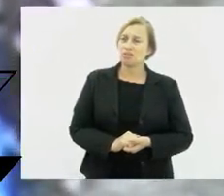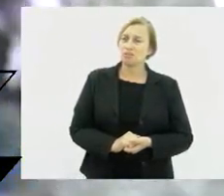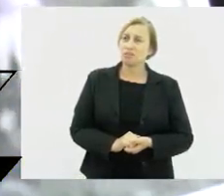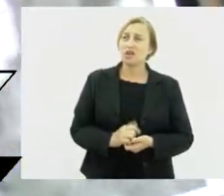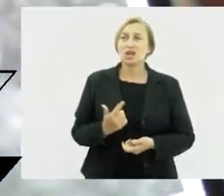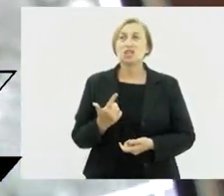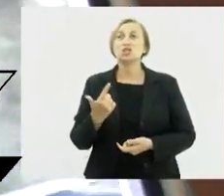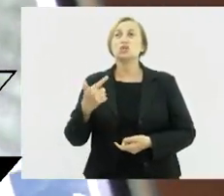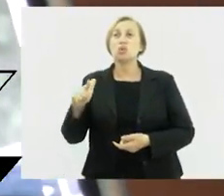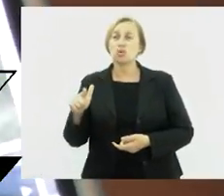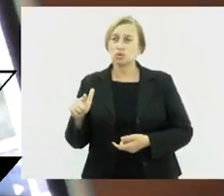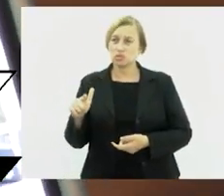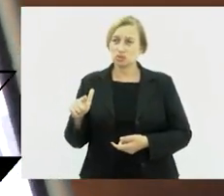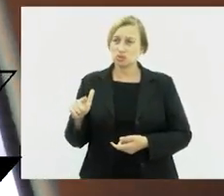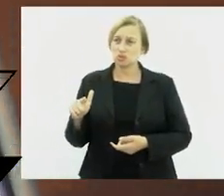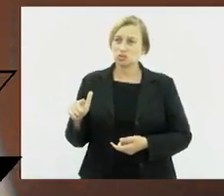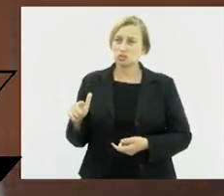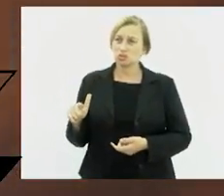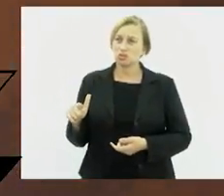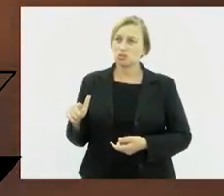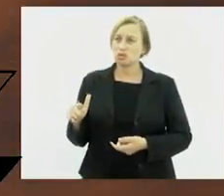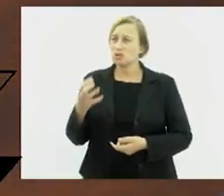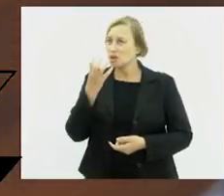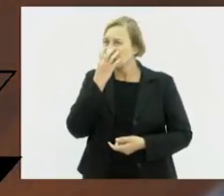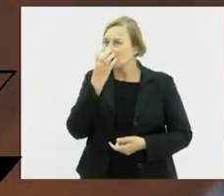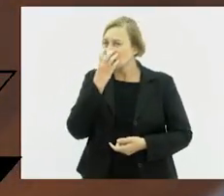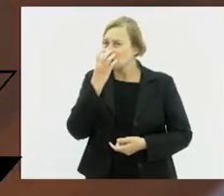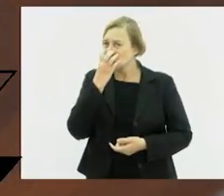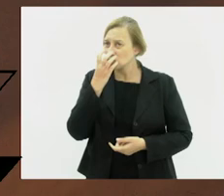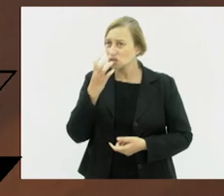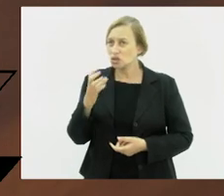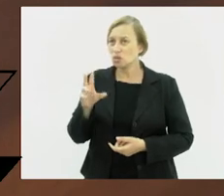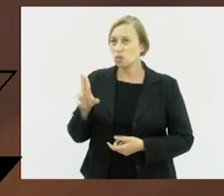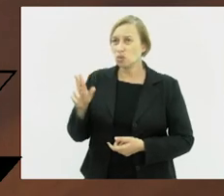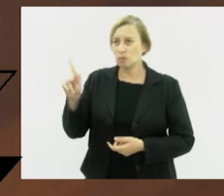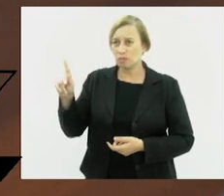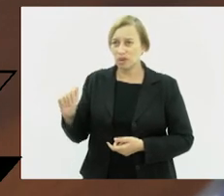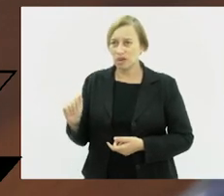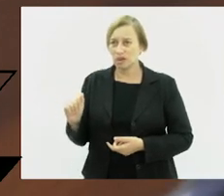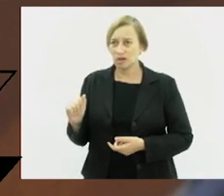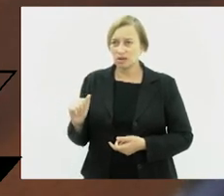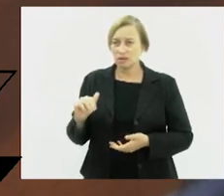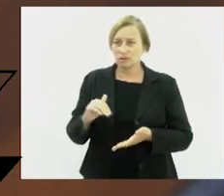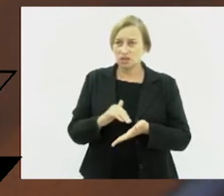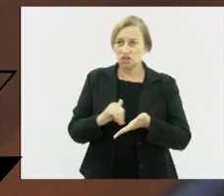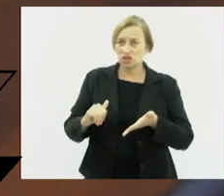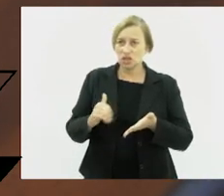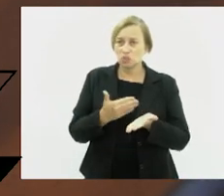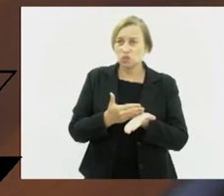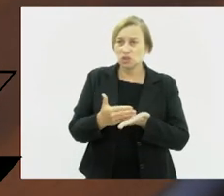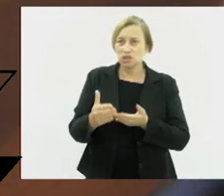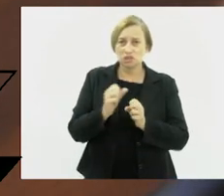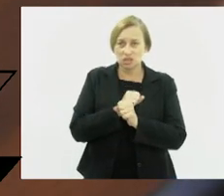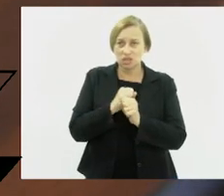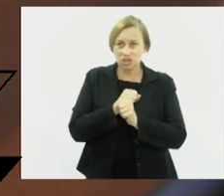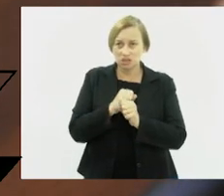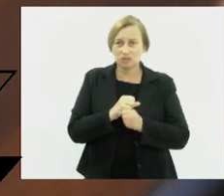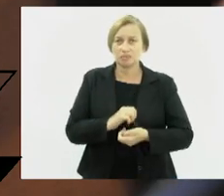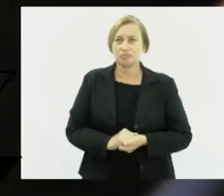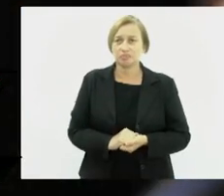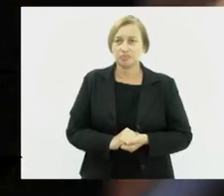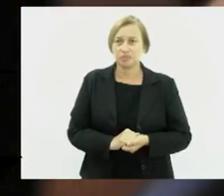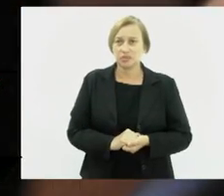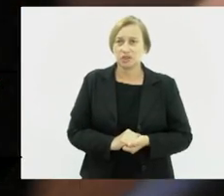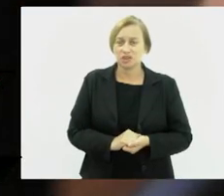Esse outro casal aqui, a equipe UPRA fez a retirada no início desse ano.